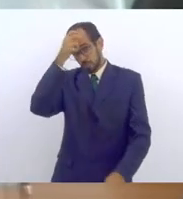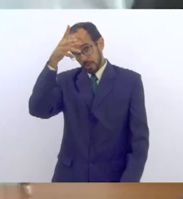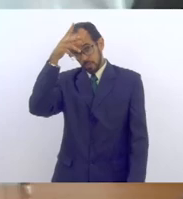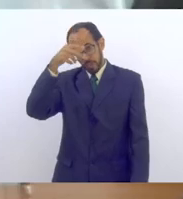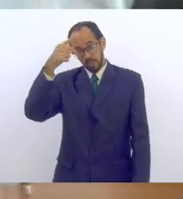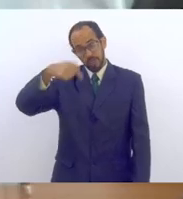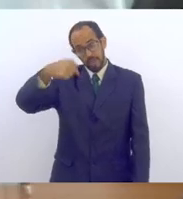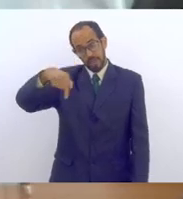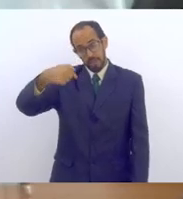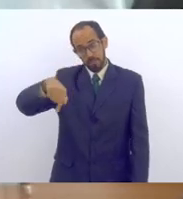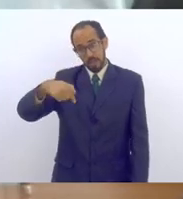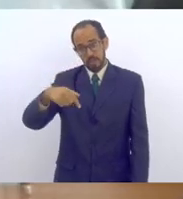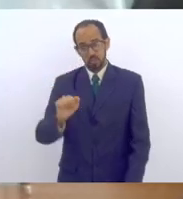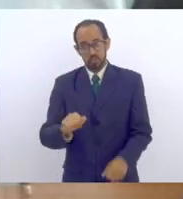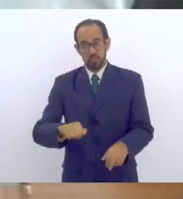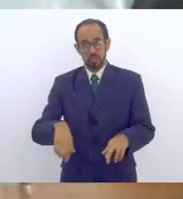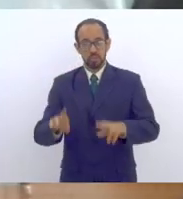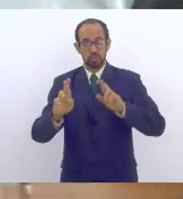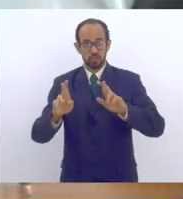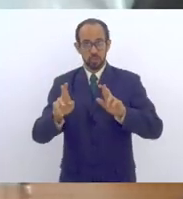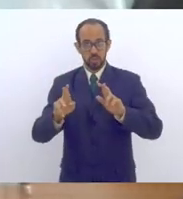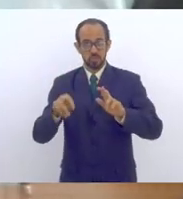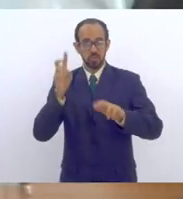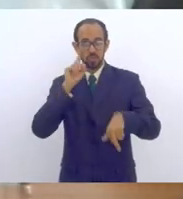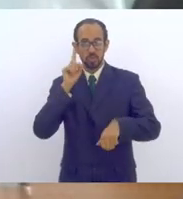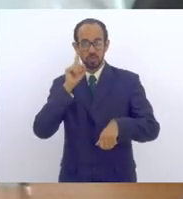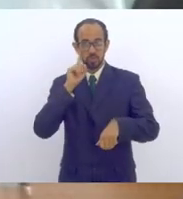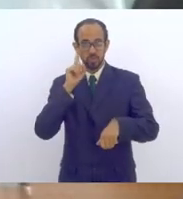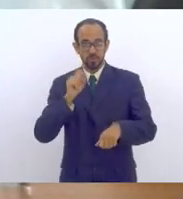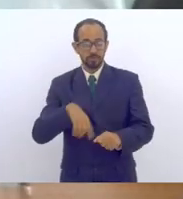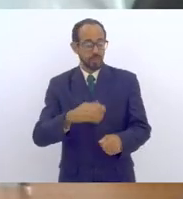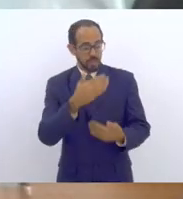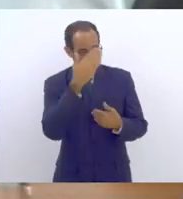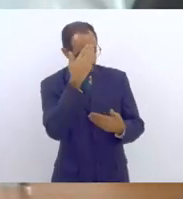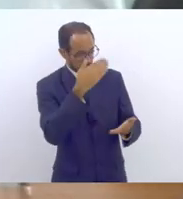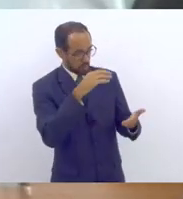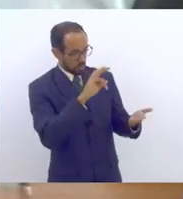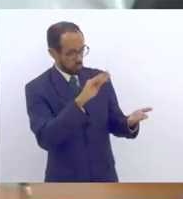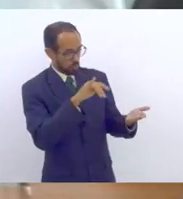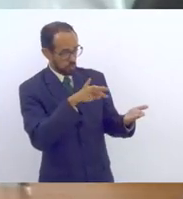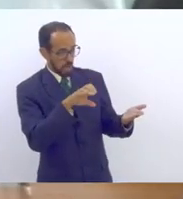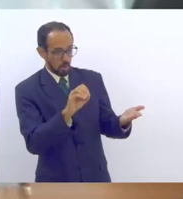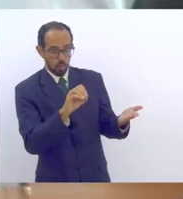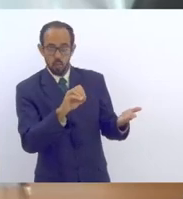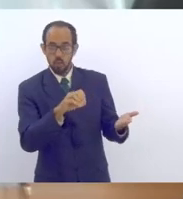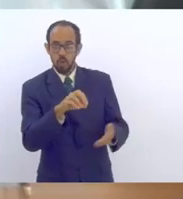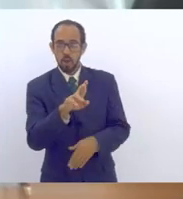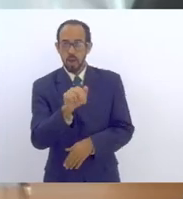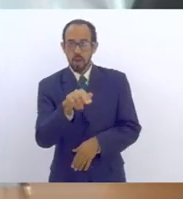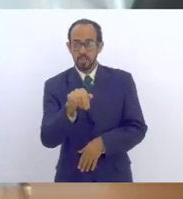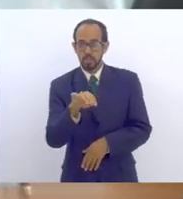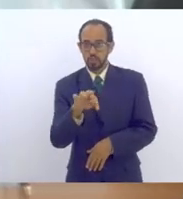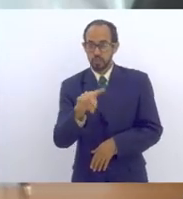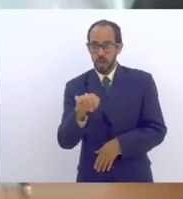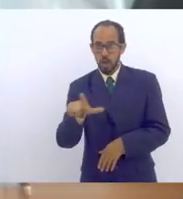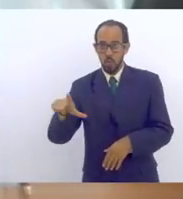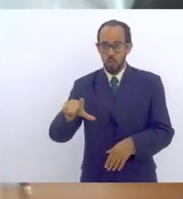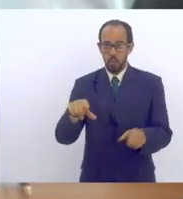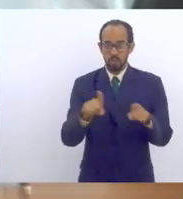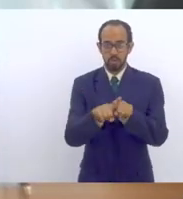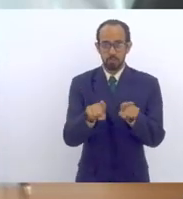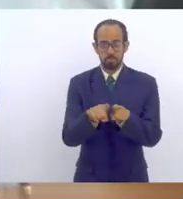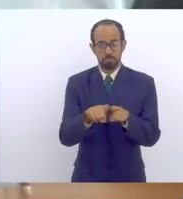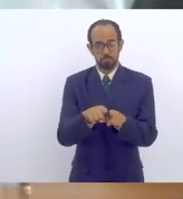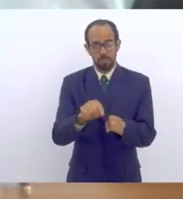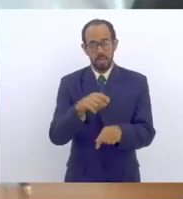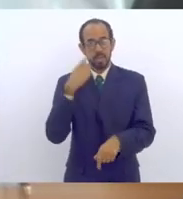torce todos os dias agradecer aqui a presença do meu querido amigo Thiago Rangel deputado estadual eleito menino